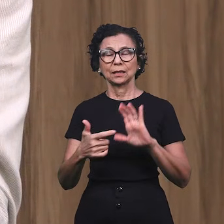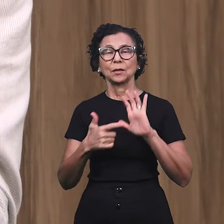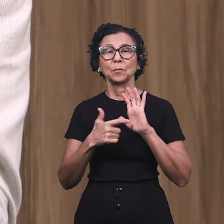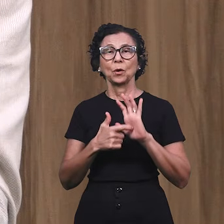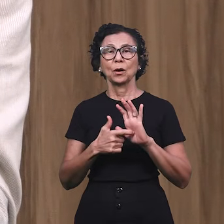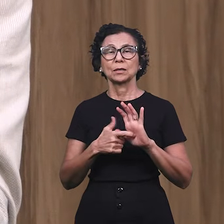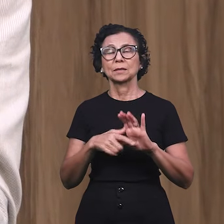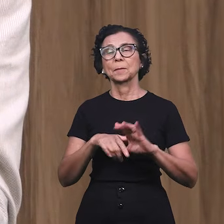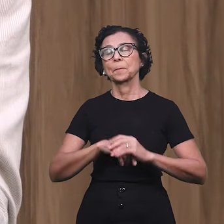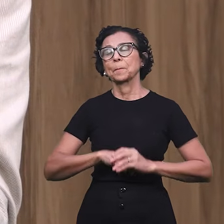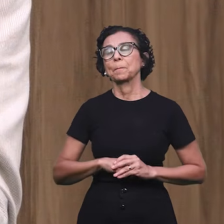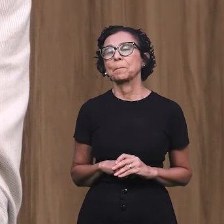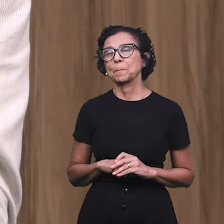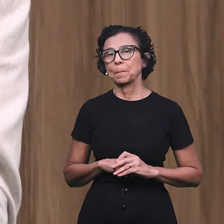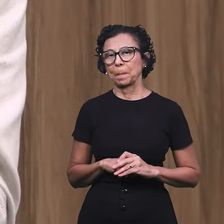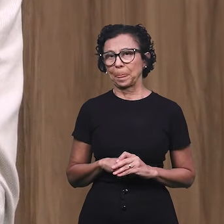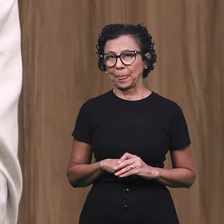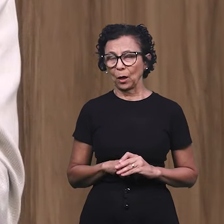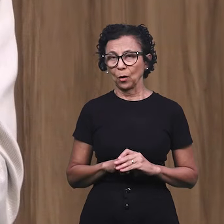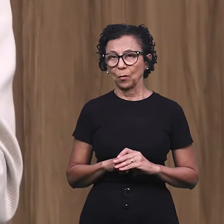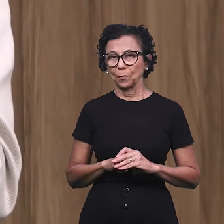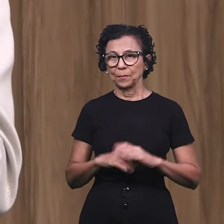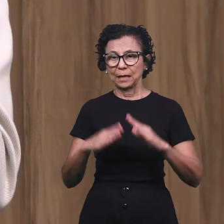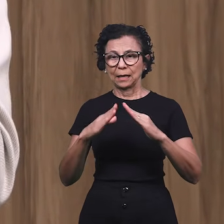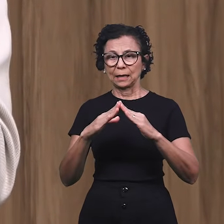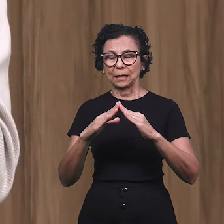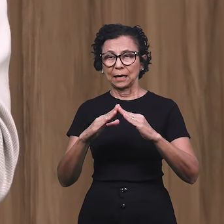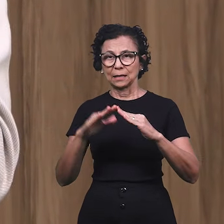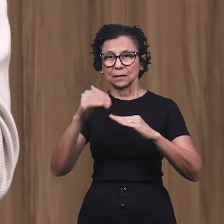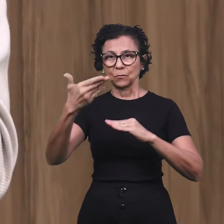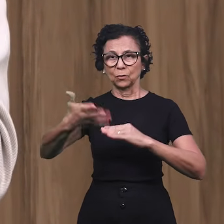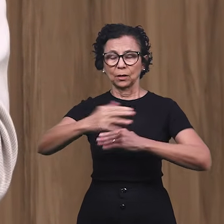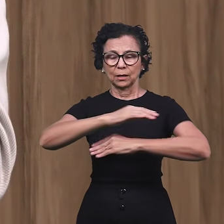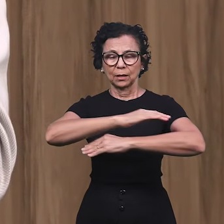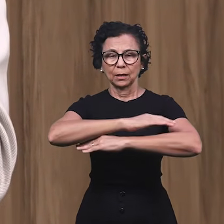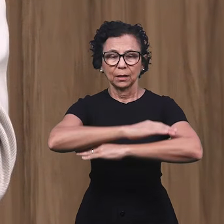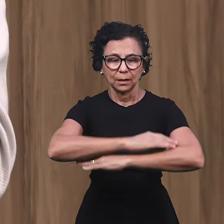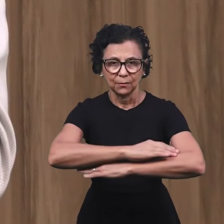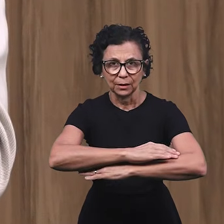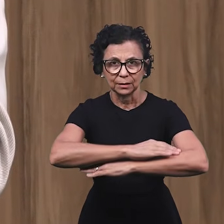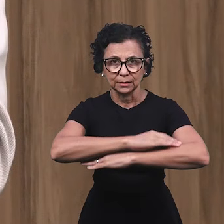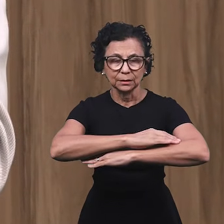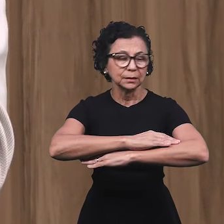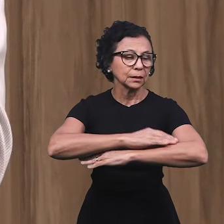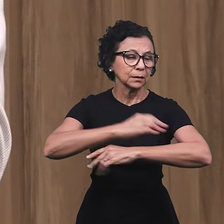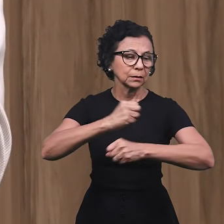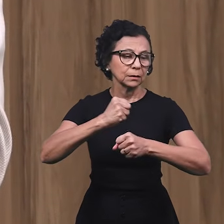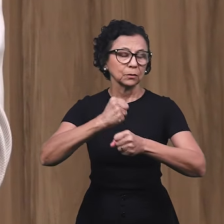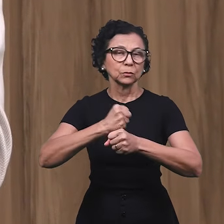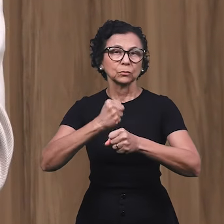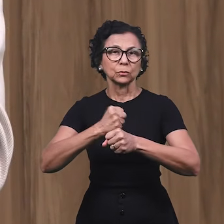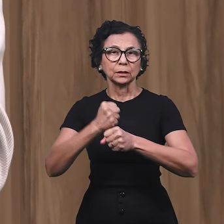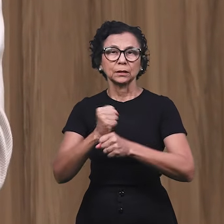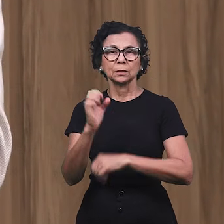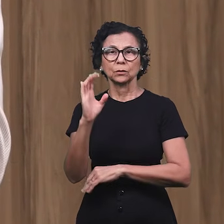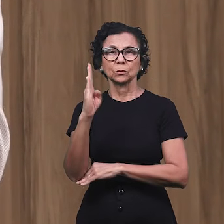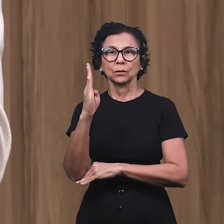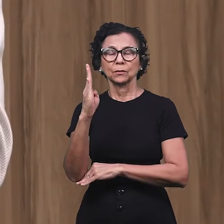nossas varandas são de cipreste, mas o interior da casa são de cedro, porque é a madeira mais Muito bom.